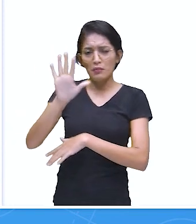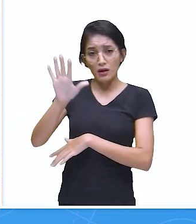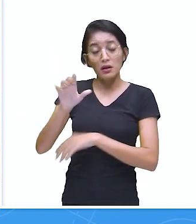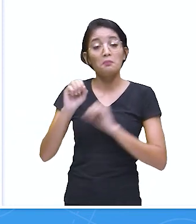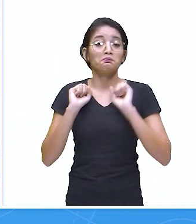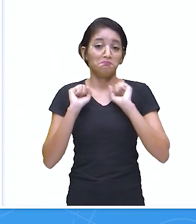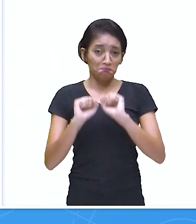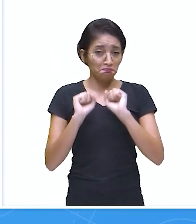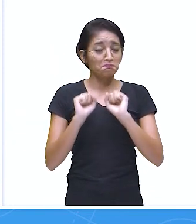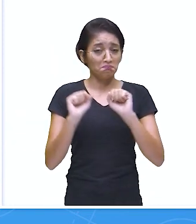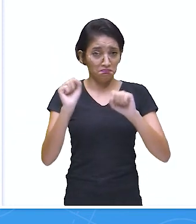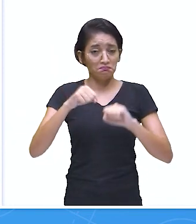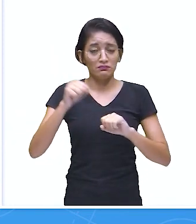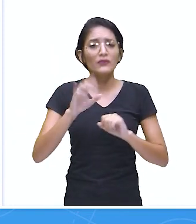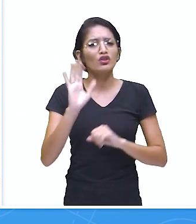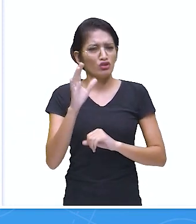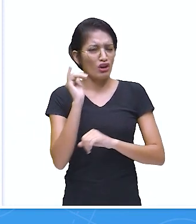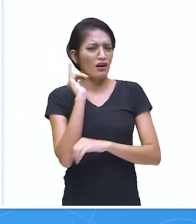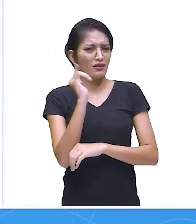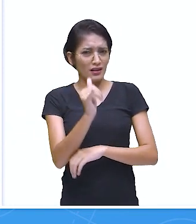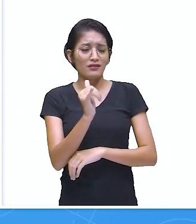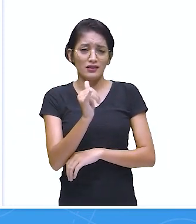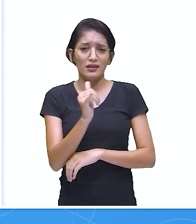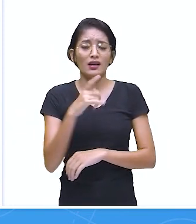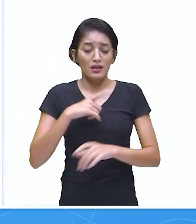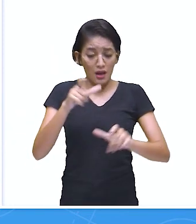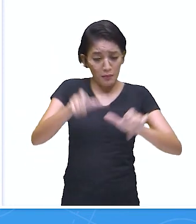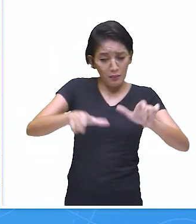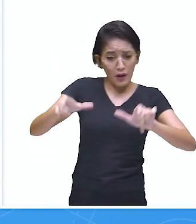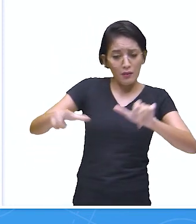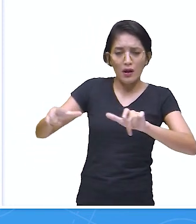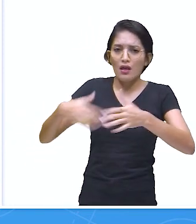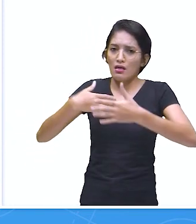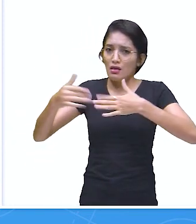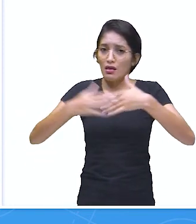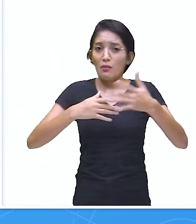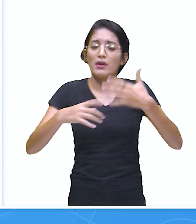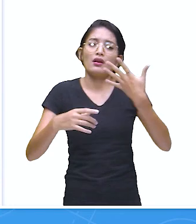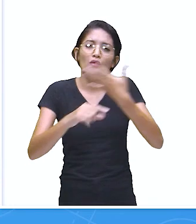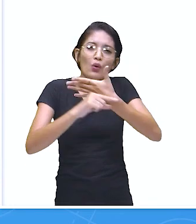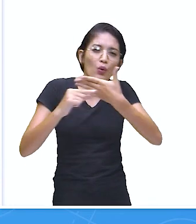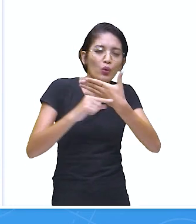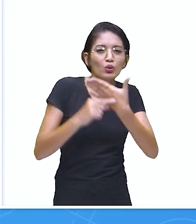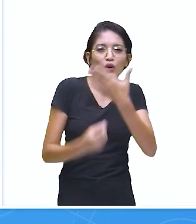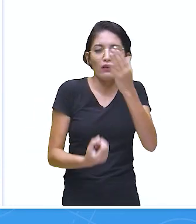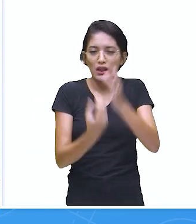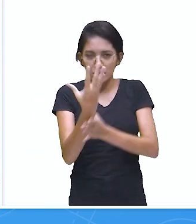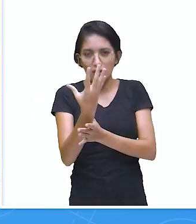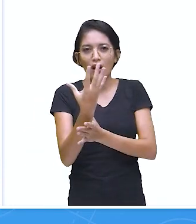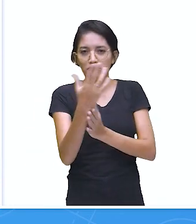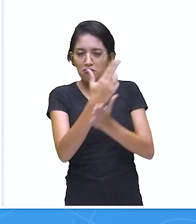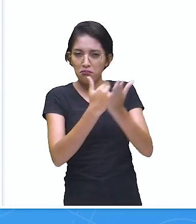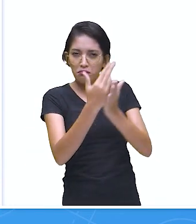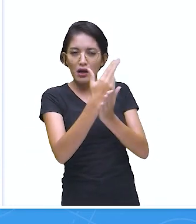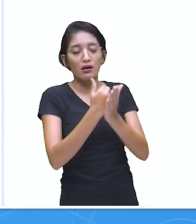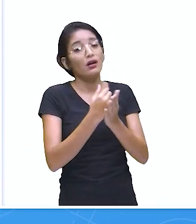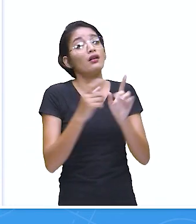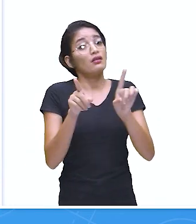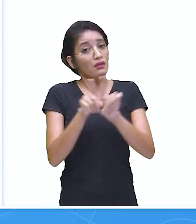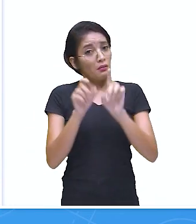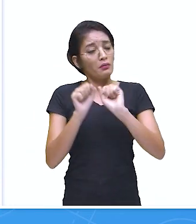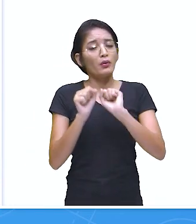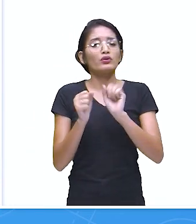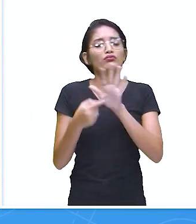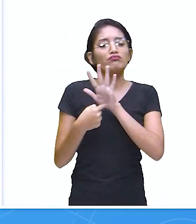Pode. Aquilo que eu falei para vocês, né? Os personagens, dependendo do artista que vai produzir a obra, ele também